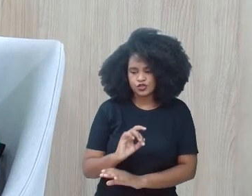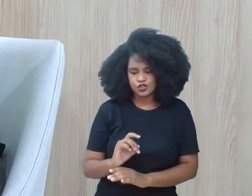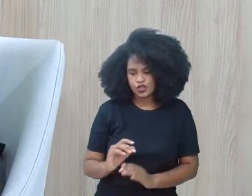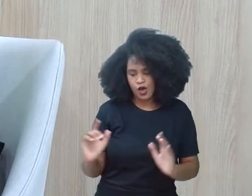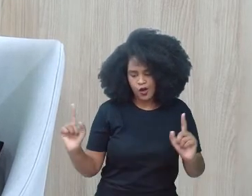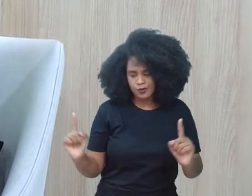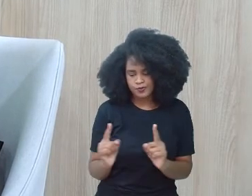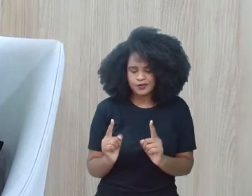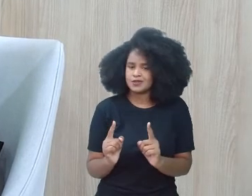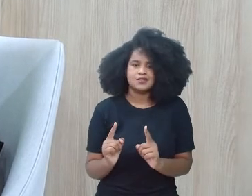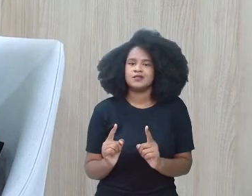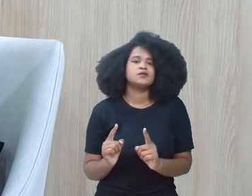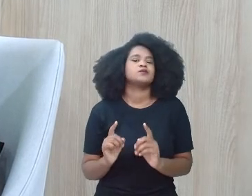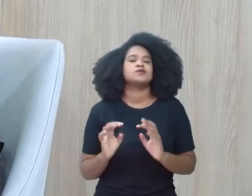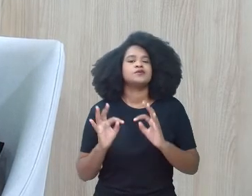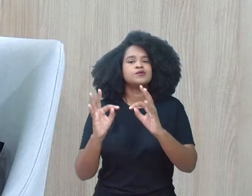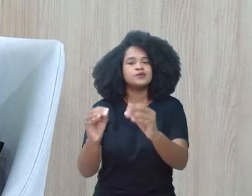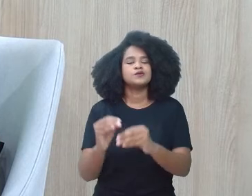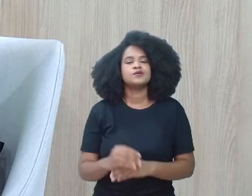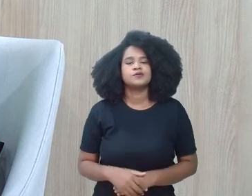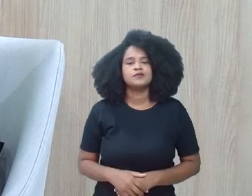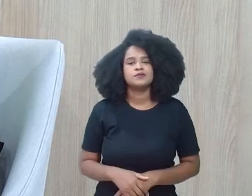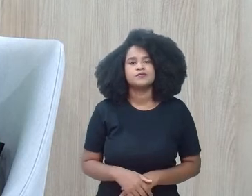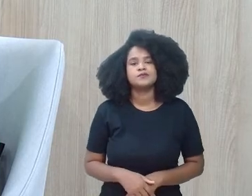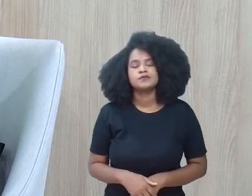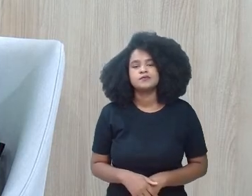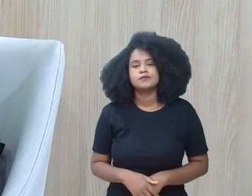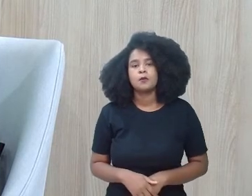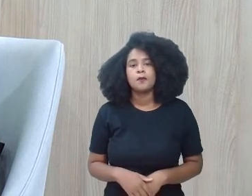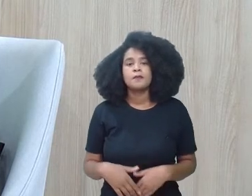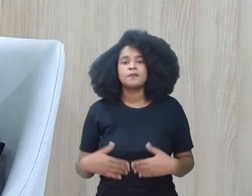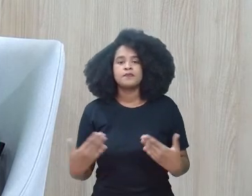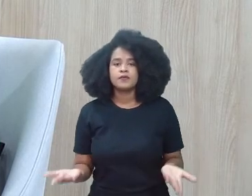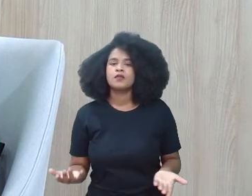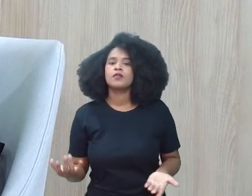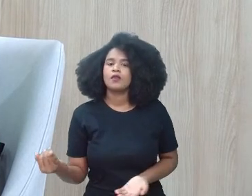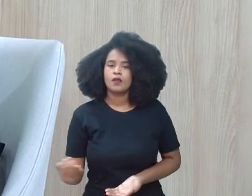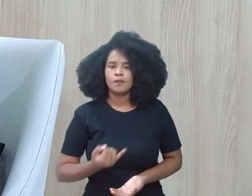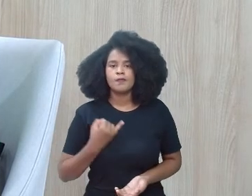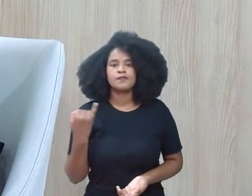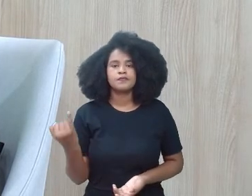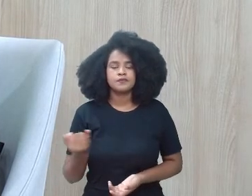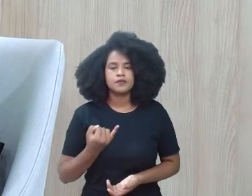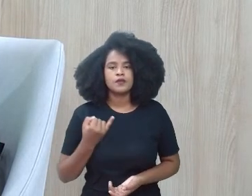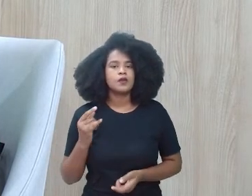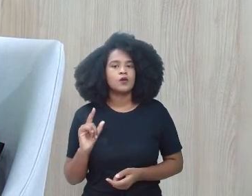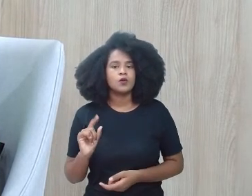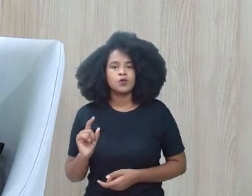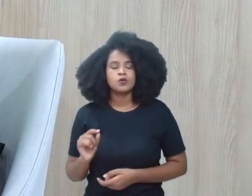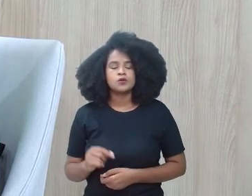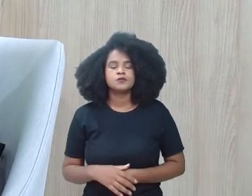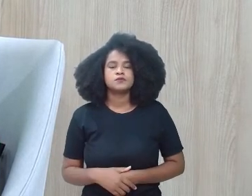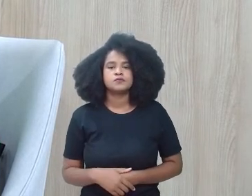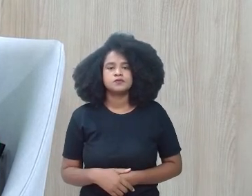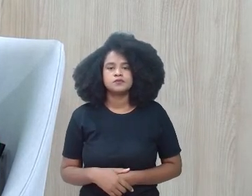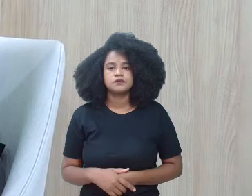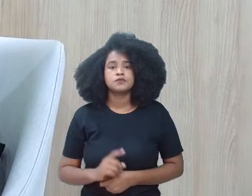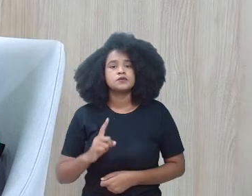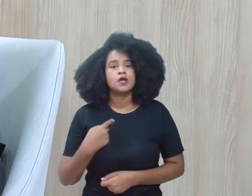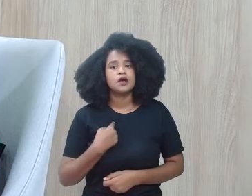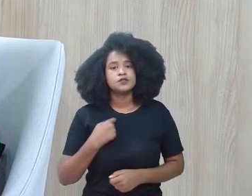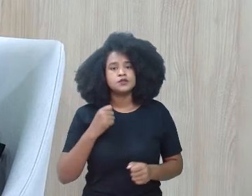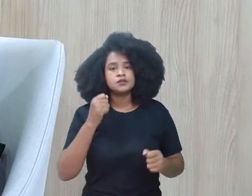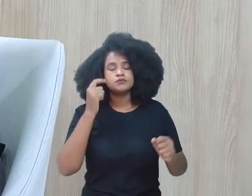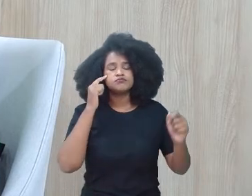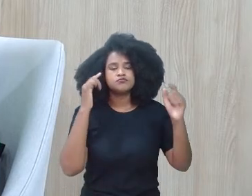Para não distrair a atenção de vocês. Então, gente, é muito importante que nós